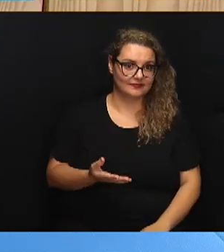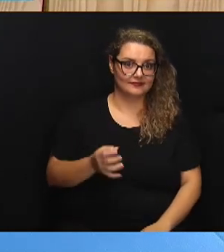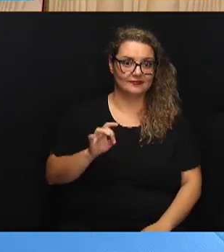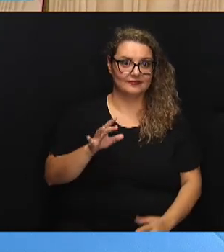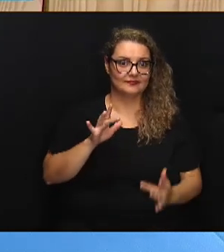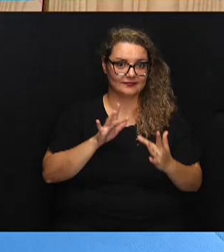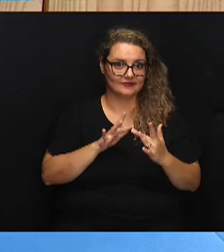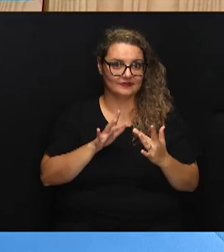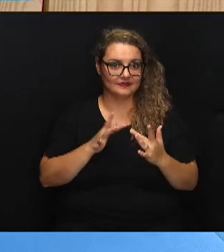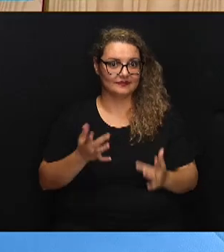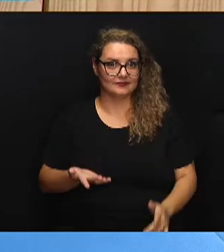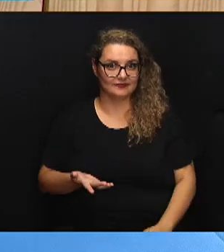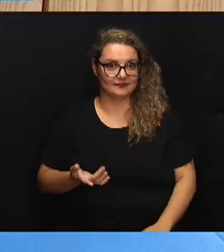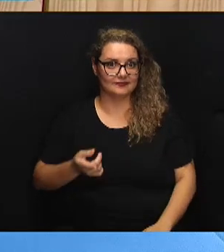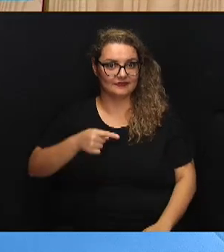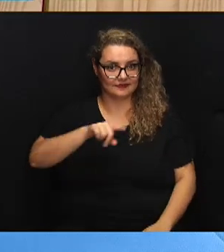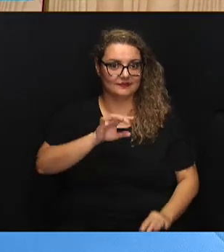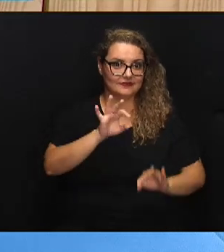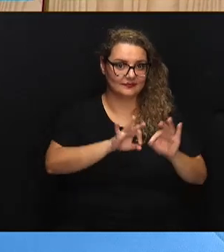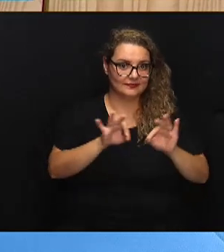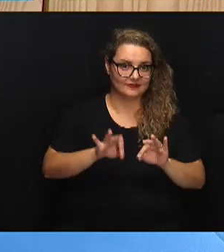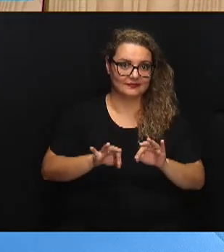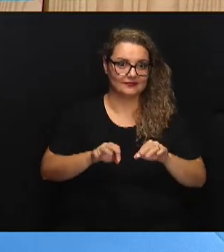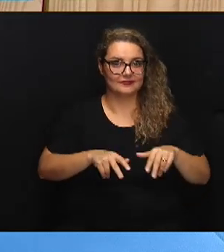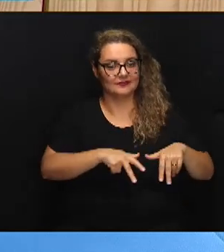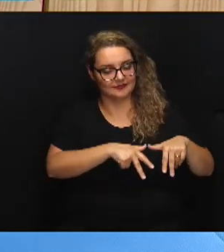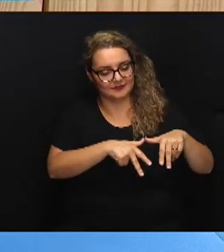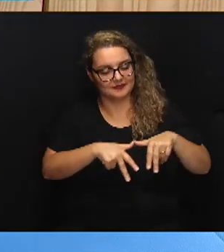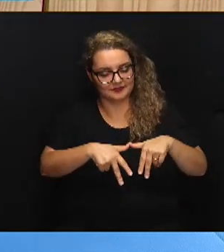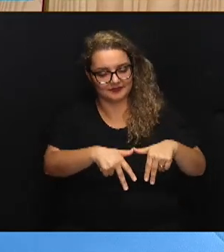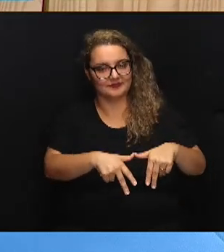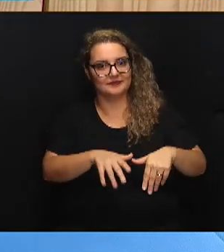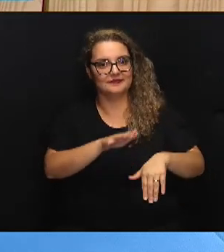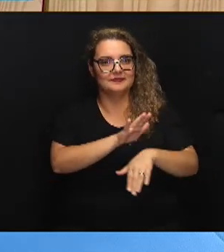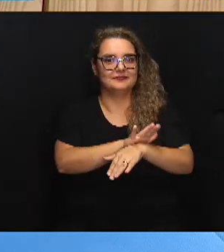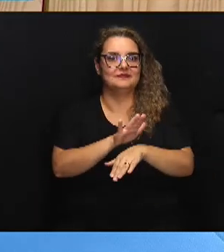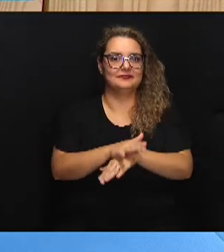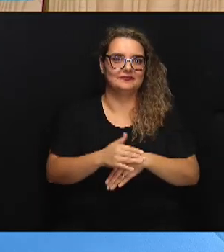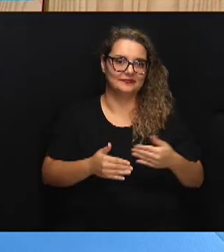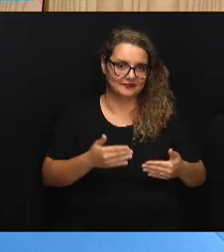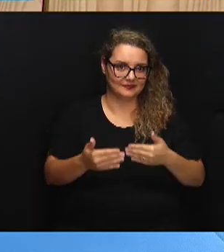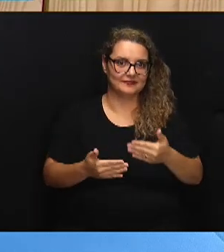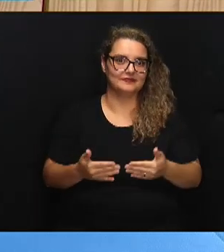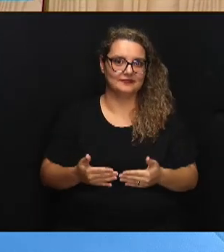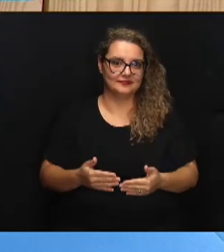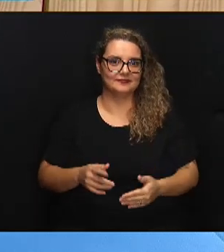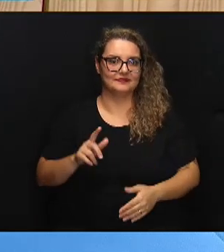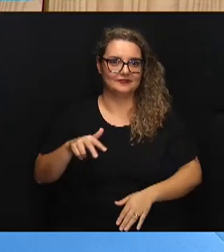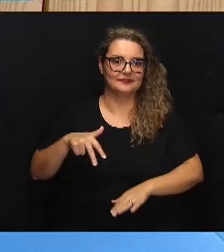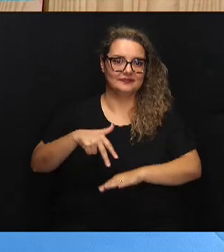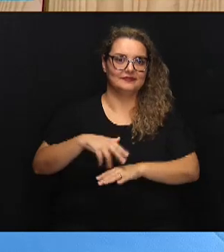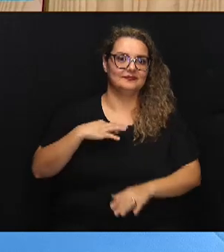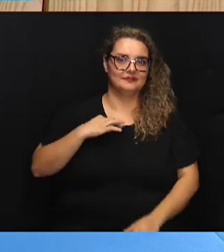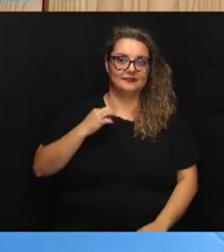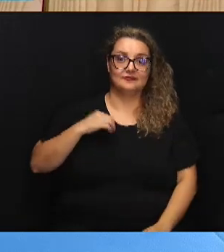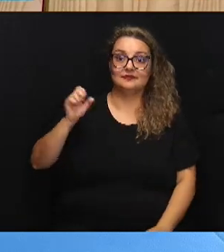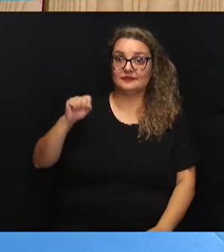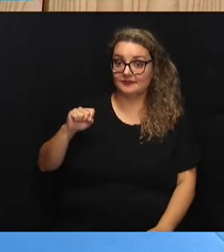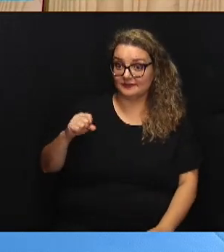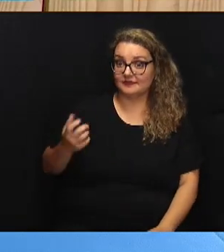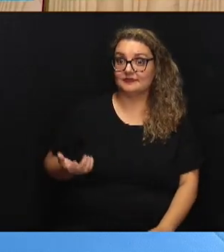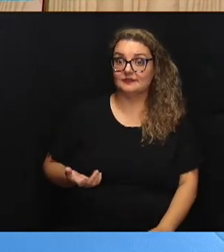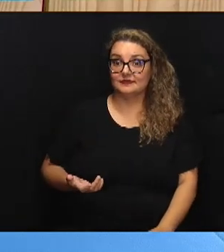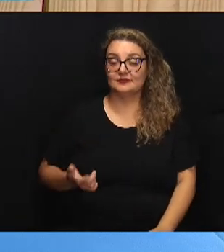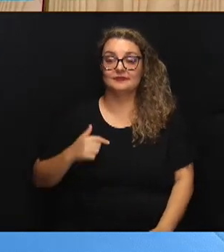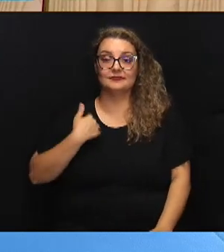em contato, né, que vocês vão pegar nas mãos da pessoa e ajudar nesse processo para se tornar um voluntário, né? Sim, né?